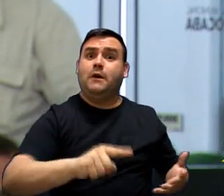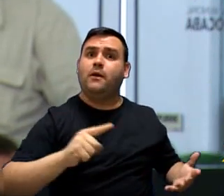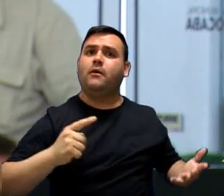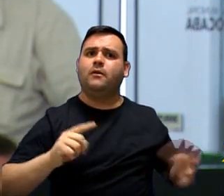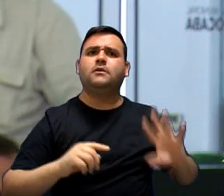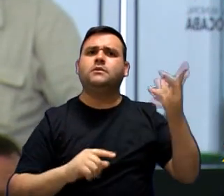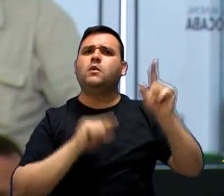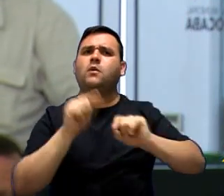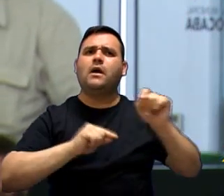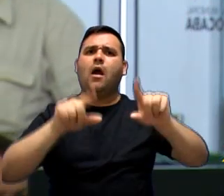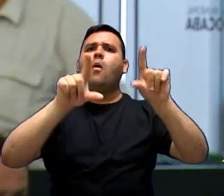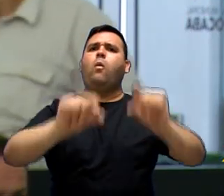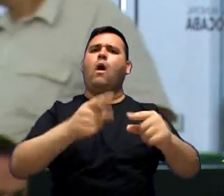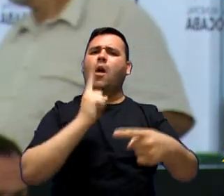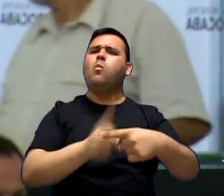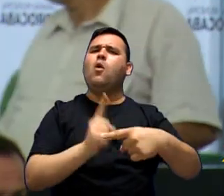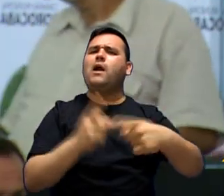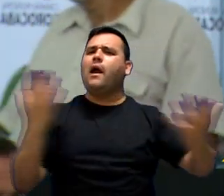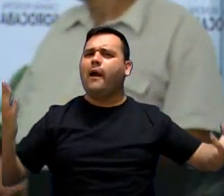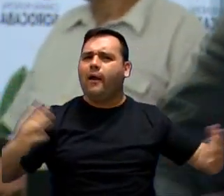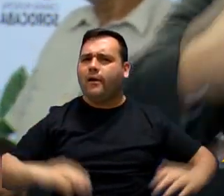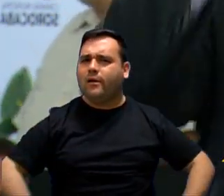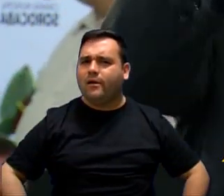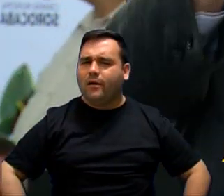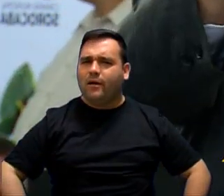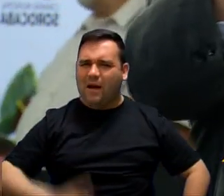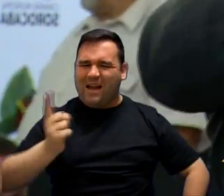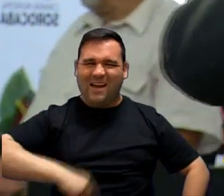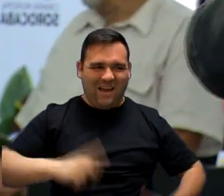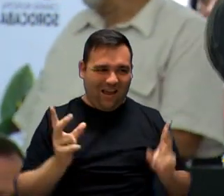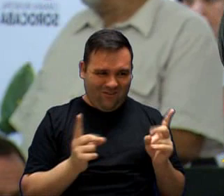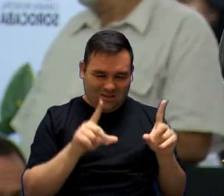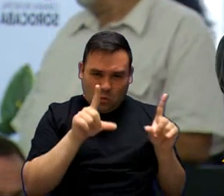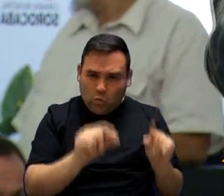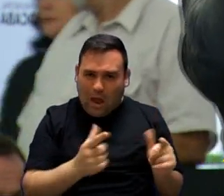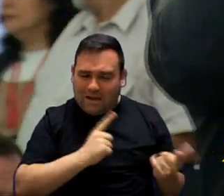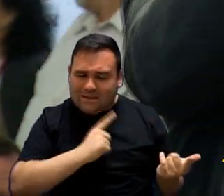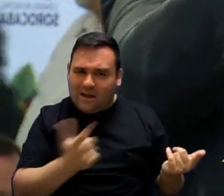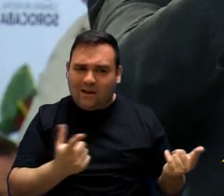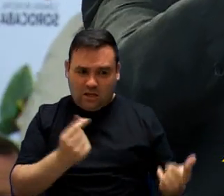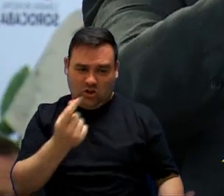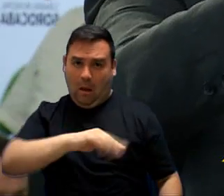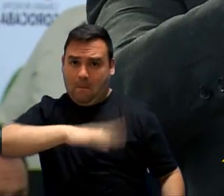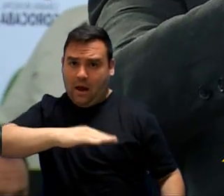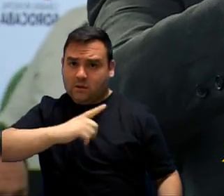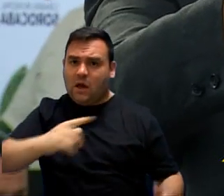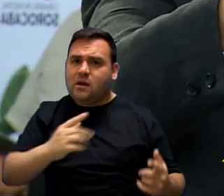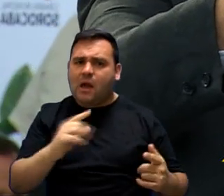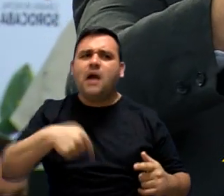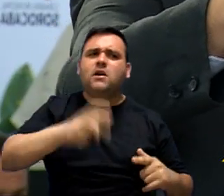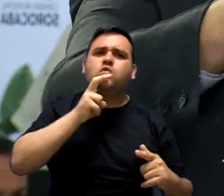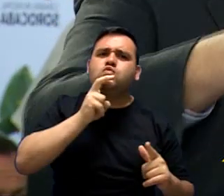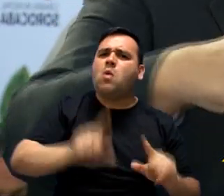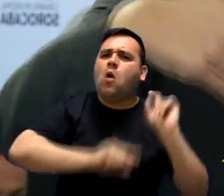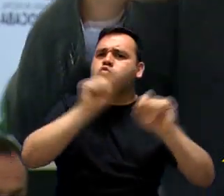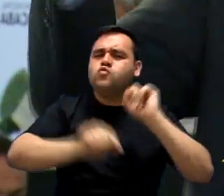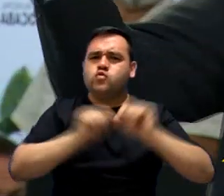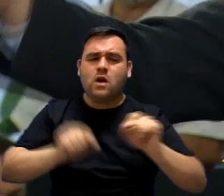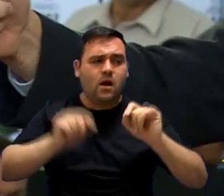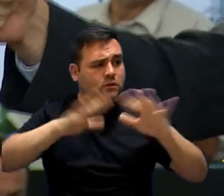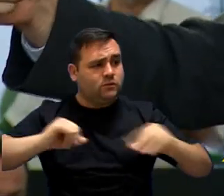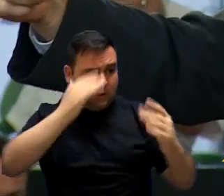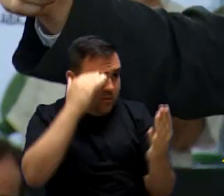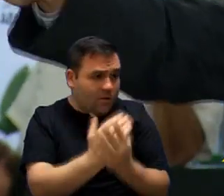que aconteceu que baixou tanto assim, Hudson? É promoção, academia do... O que está acontecendo na nossa cidade? Eles